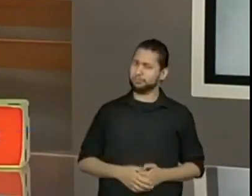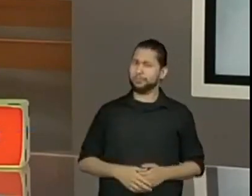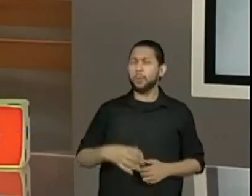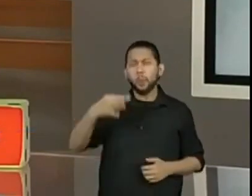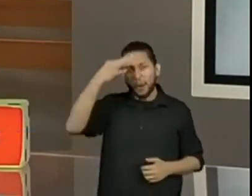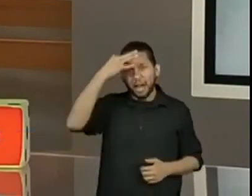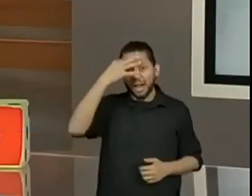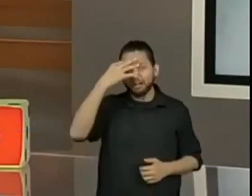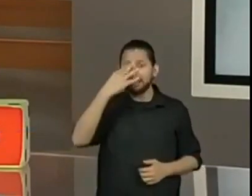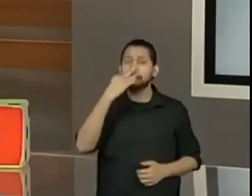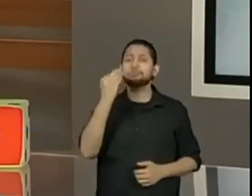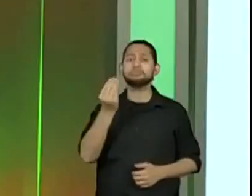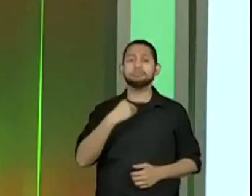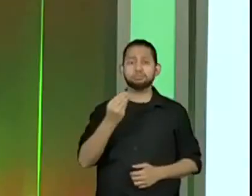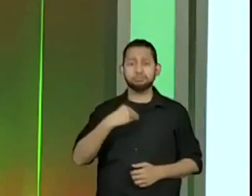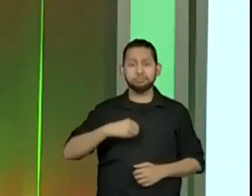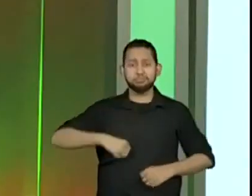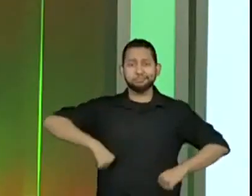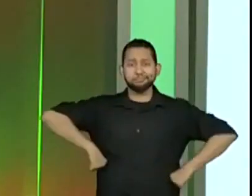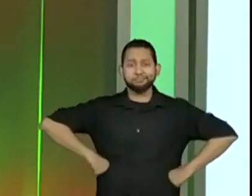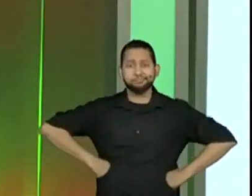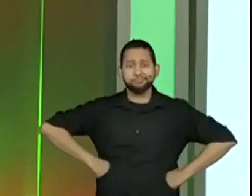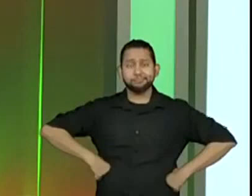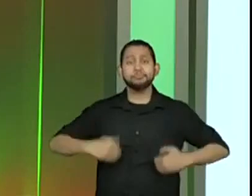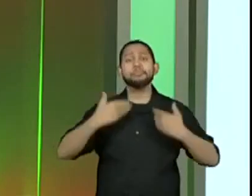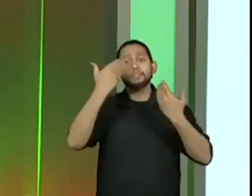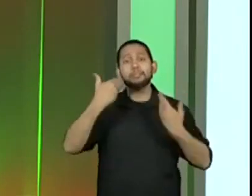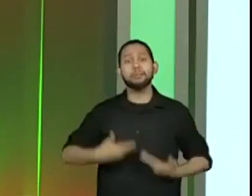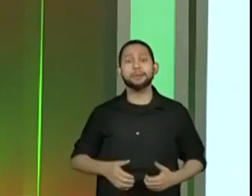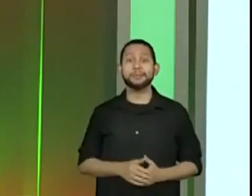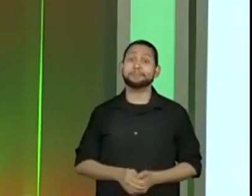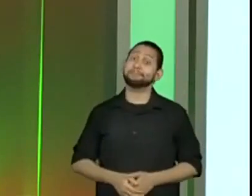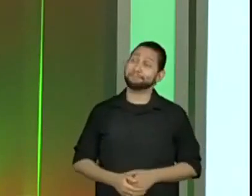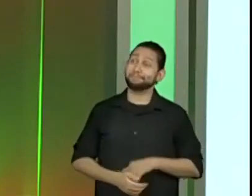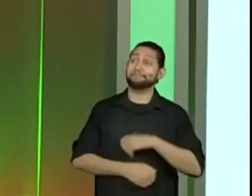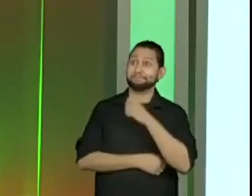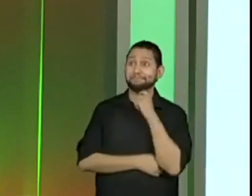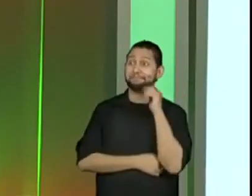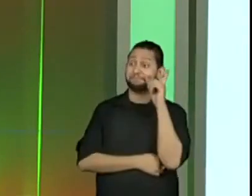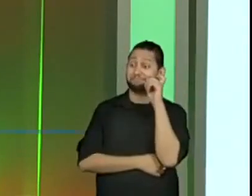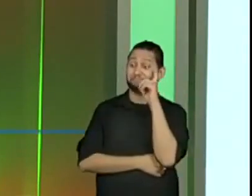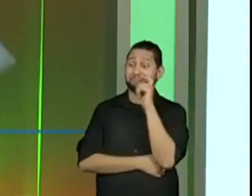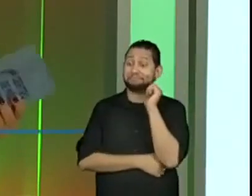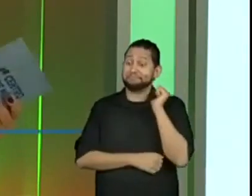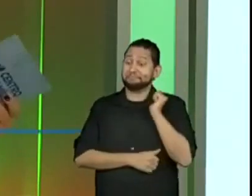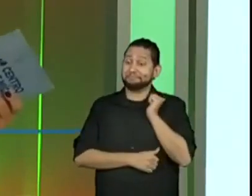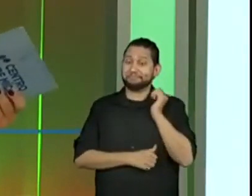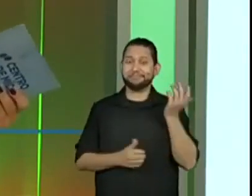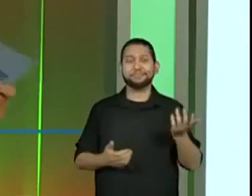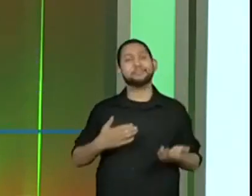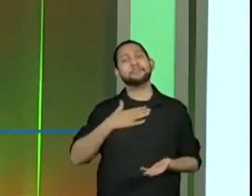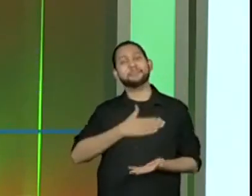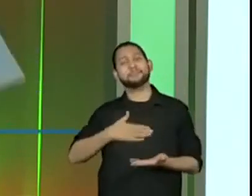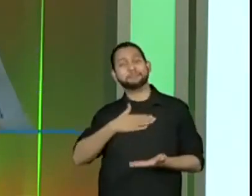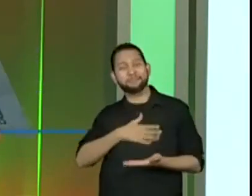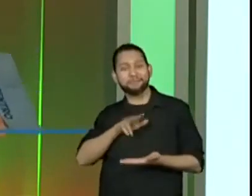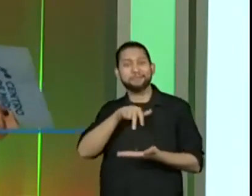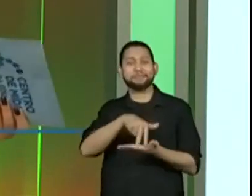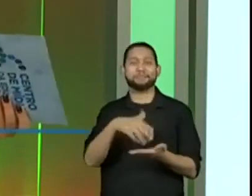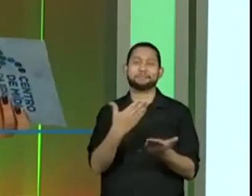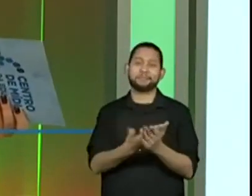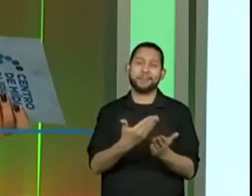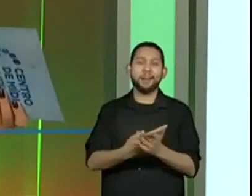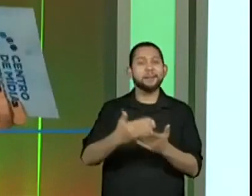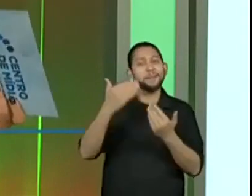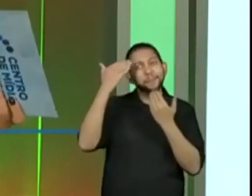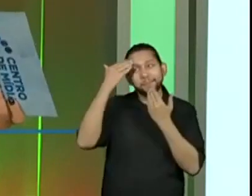o oráculo torce por mim. E aí, o que eu faço? Difícil, hein? Você difícil. Viu? Um prazer estar aqui. Muito obrigada